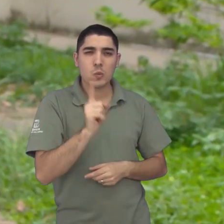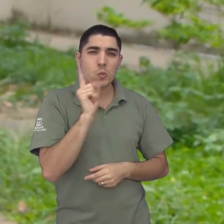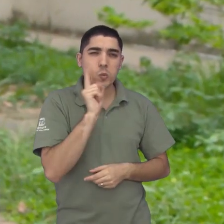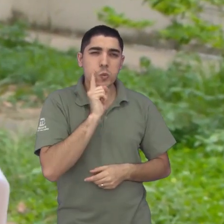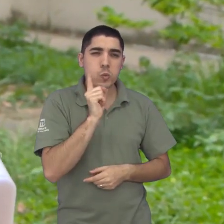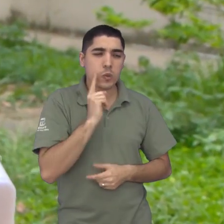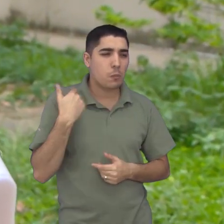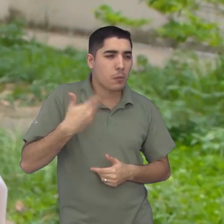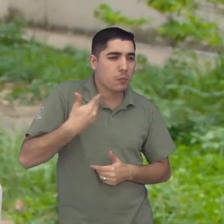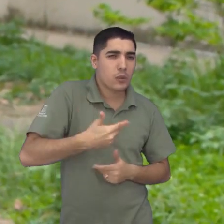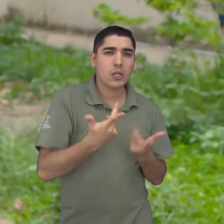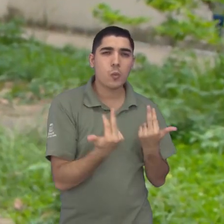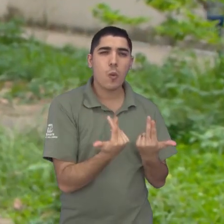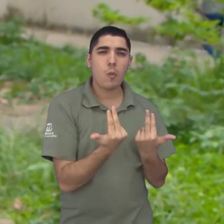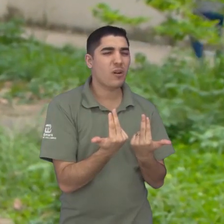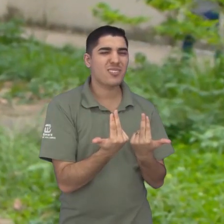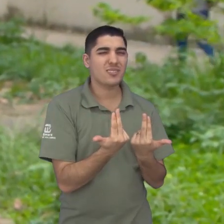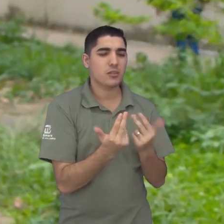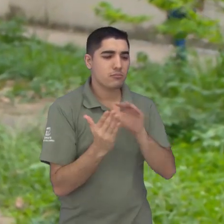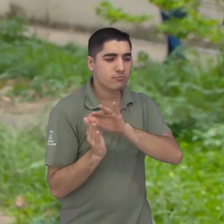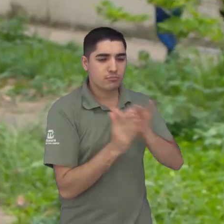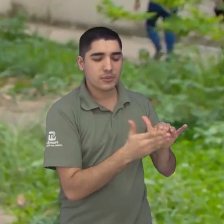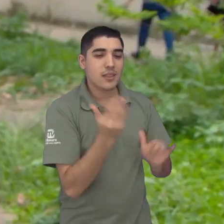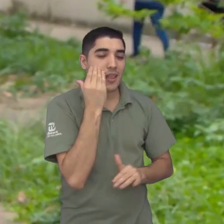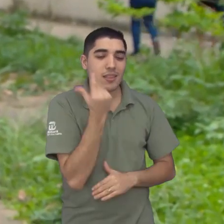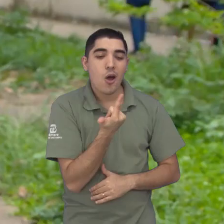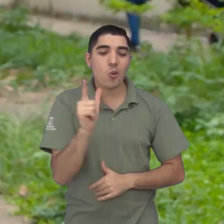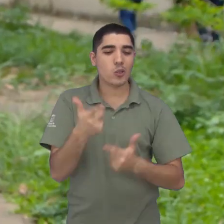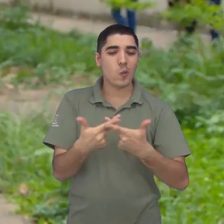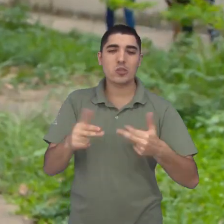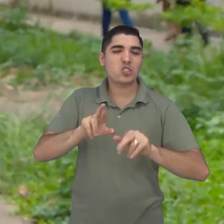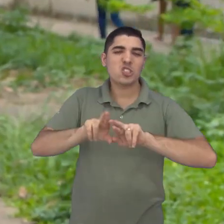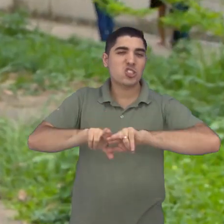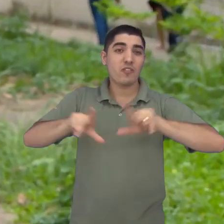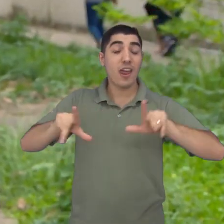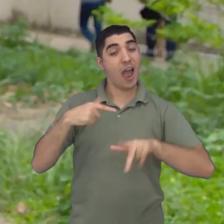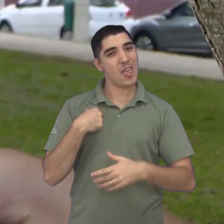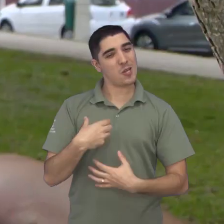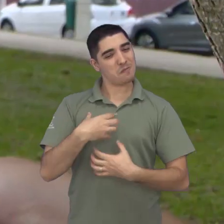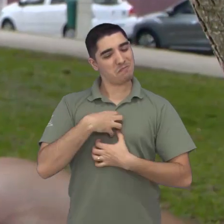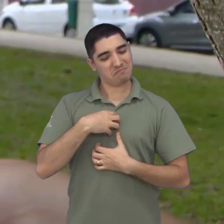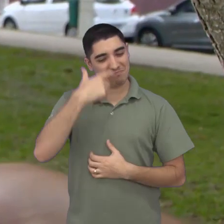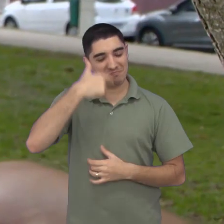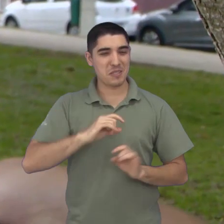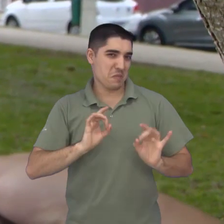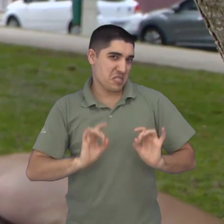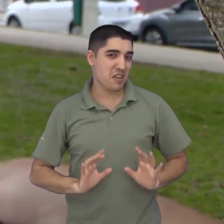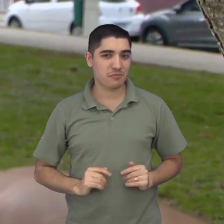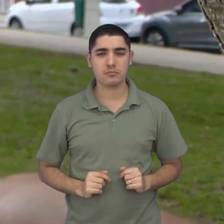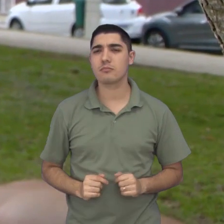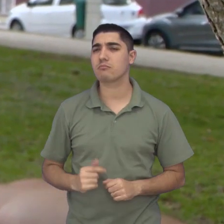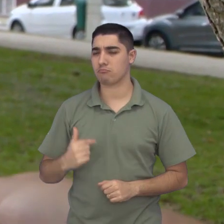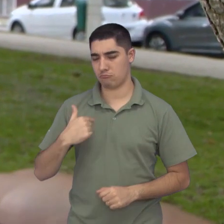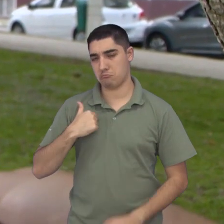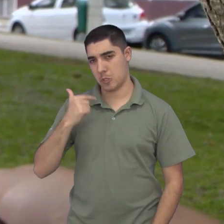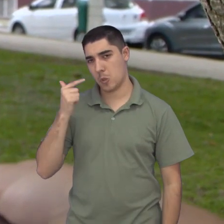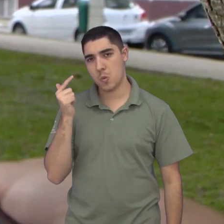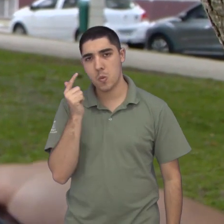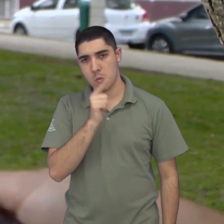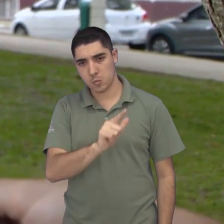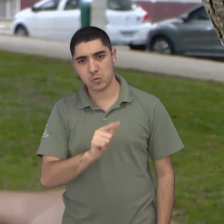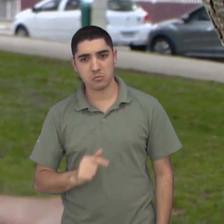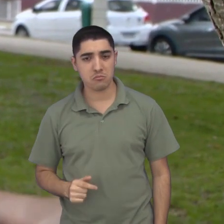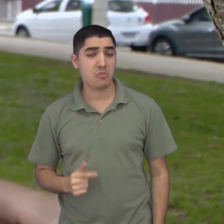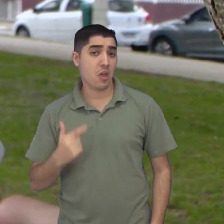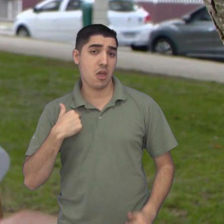Isso, para mim, até que eu consigo fazer. Me sinto até um pouco privilegiada. Consigo. Eu